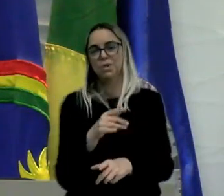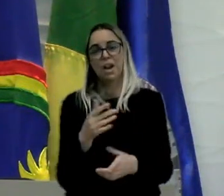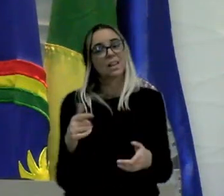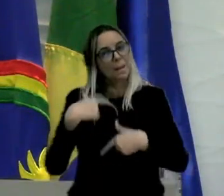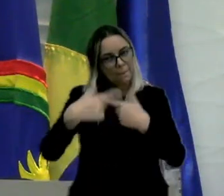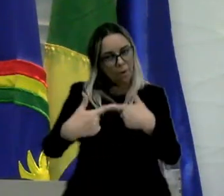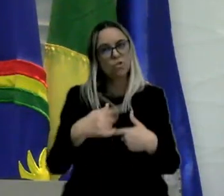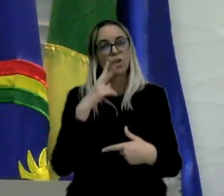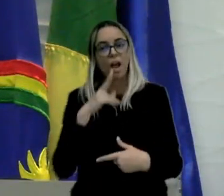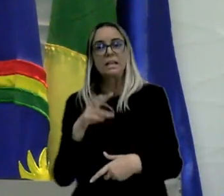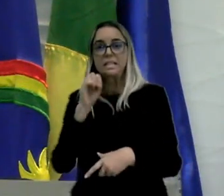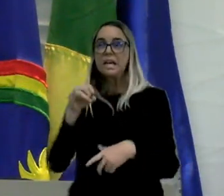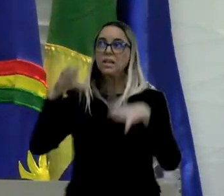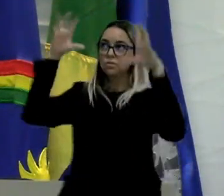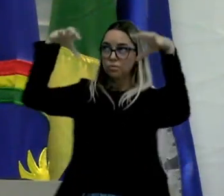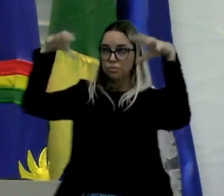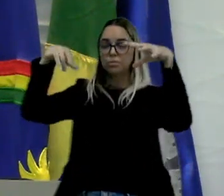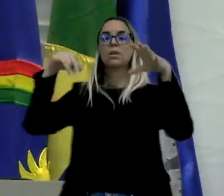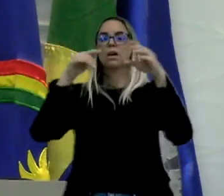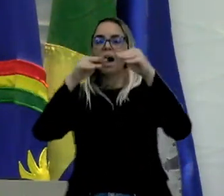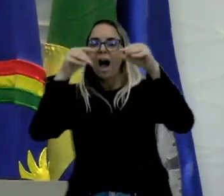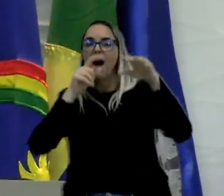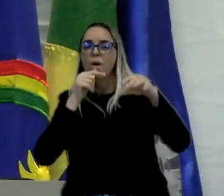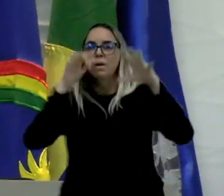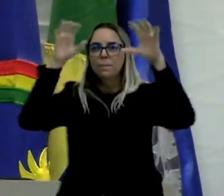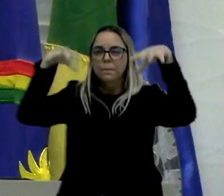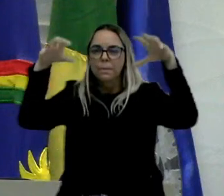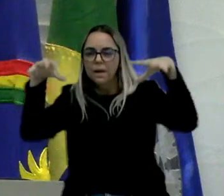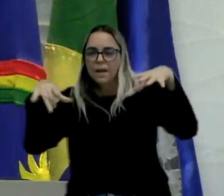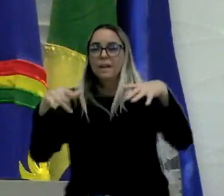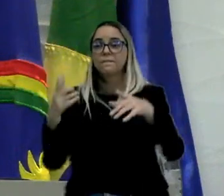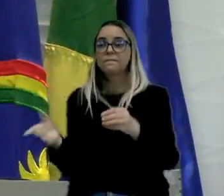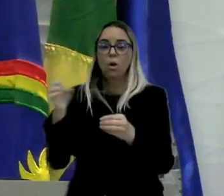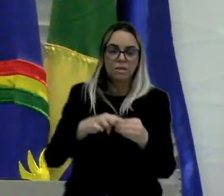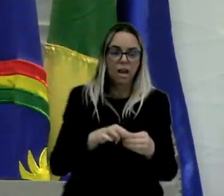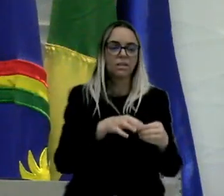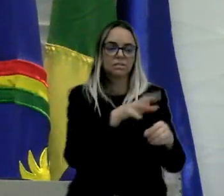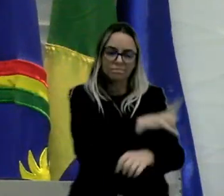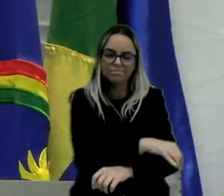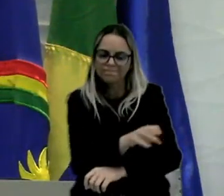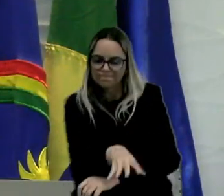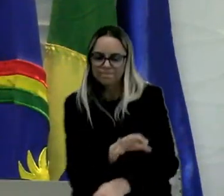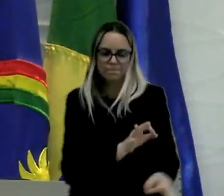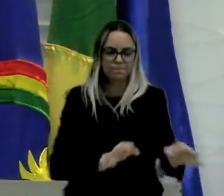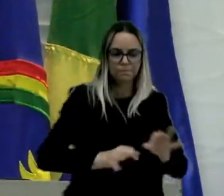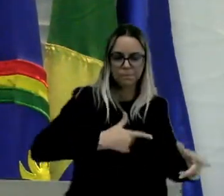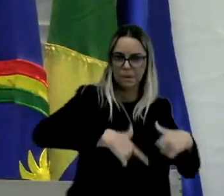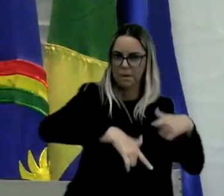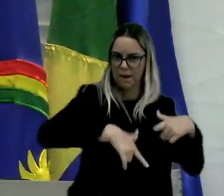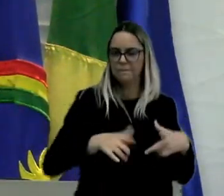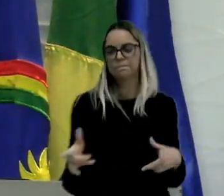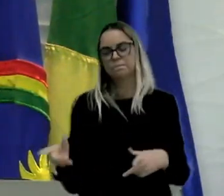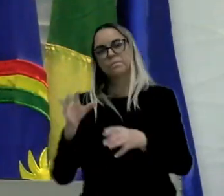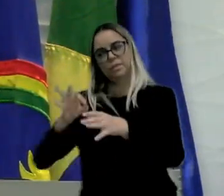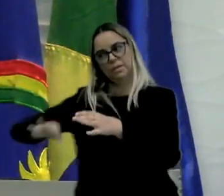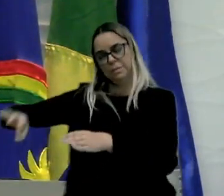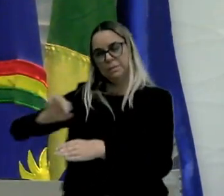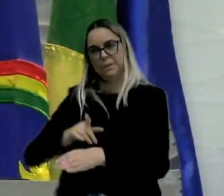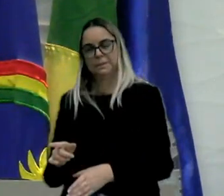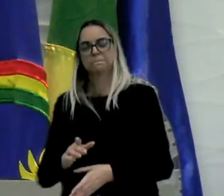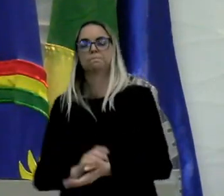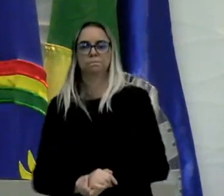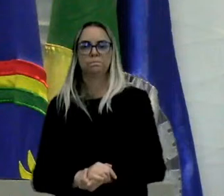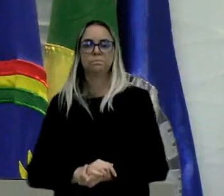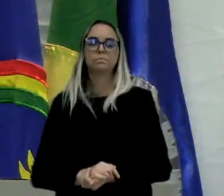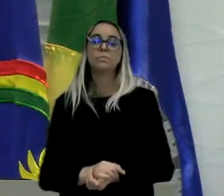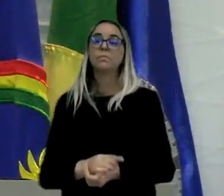melhorar molhar mais para nós retomar os trabalhos de geração de terra lá da Vila do Espírito Santo e